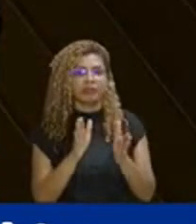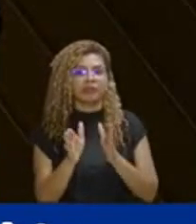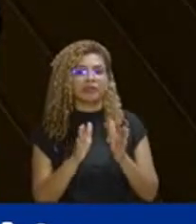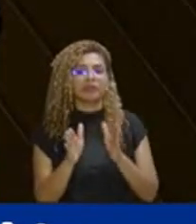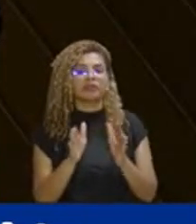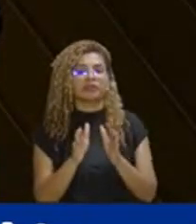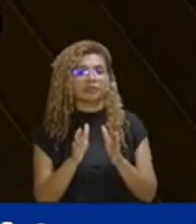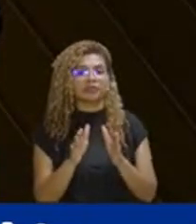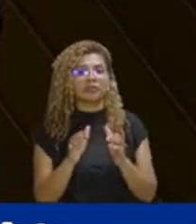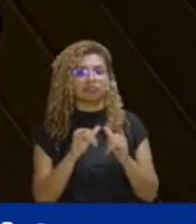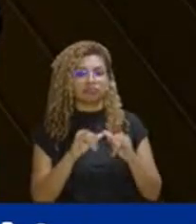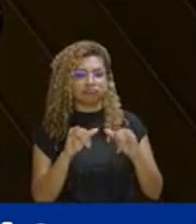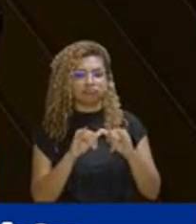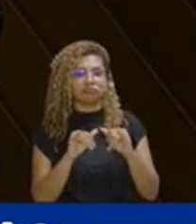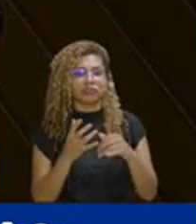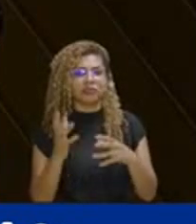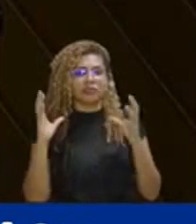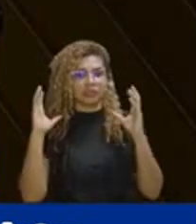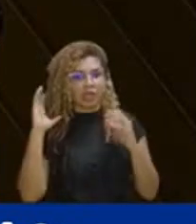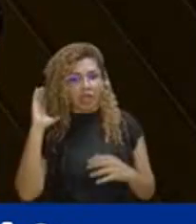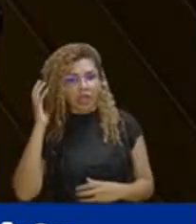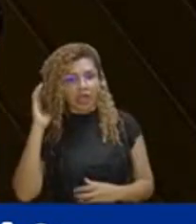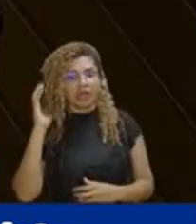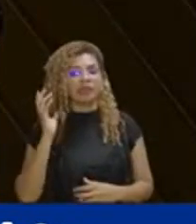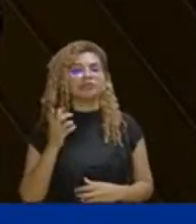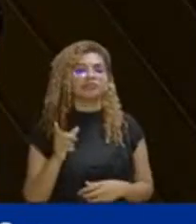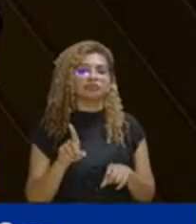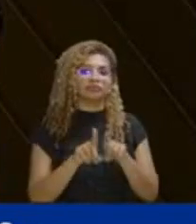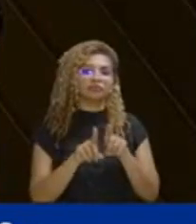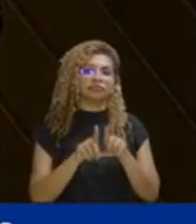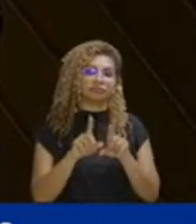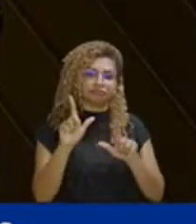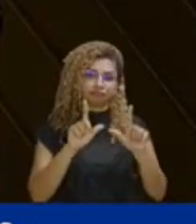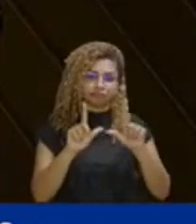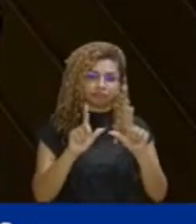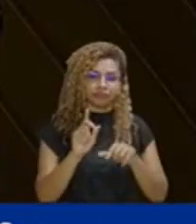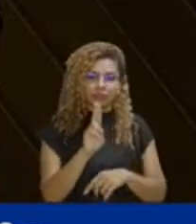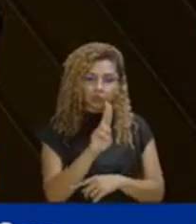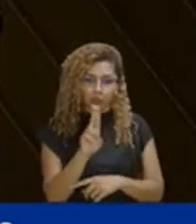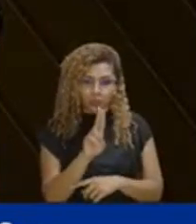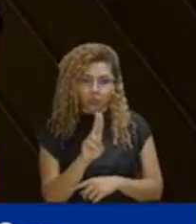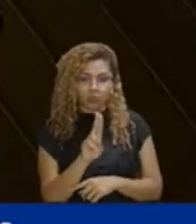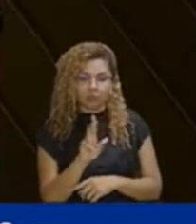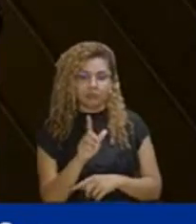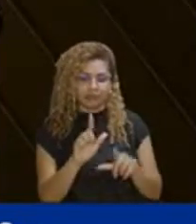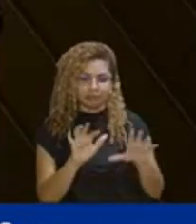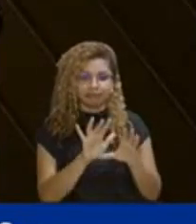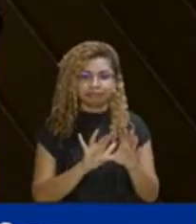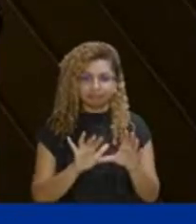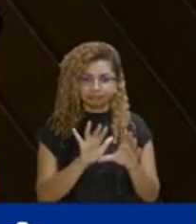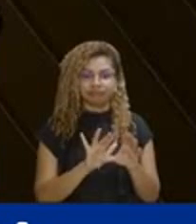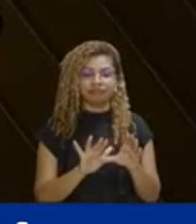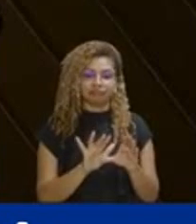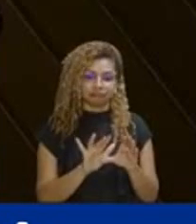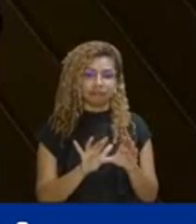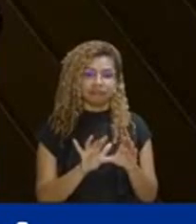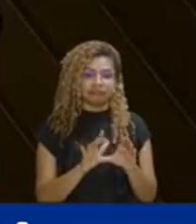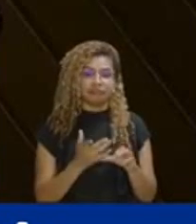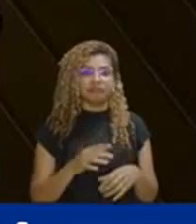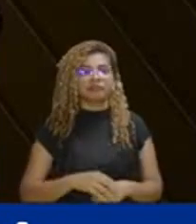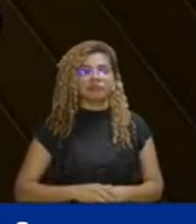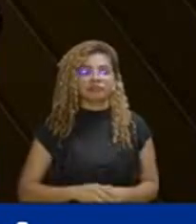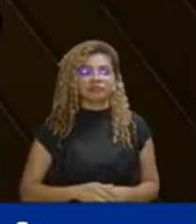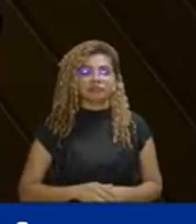utilizar o horário eleitoral gratuito no rádio e na televisão e de ter seu nome mantido na urna eletrônica enquanto estiver sob essa